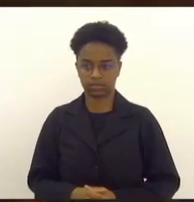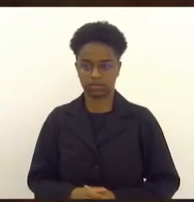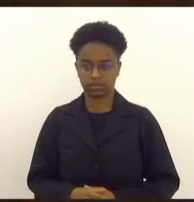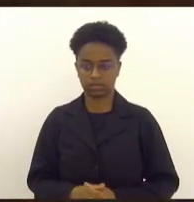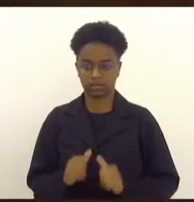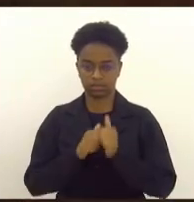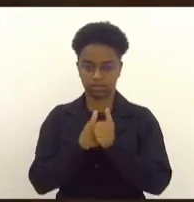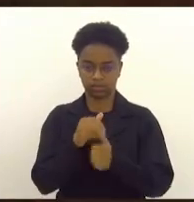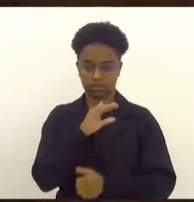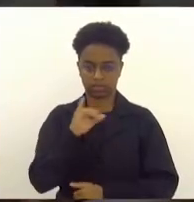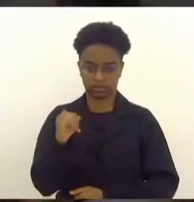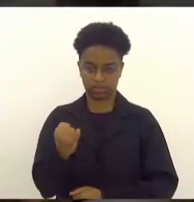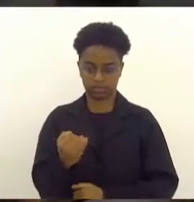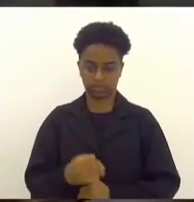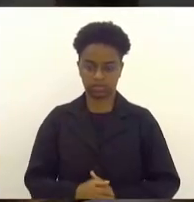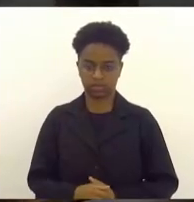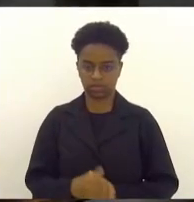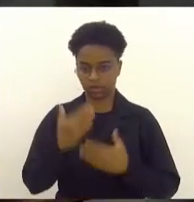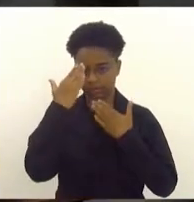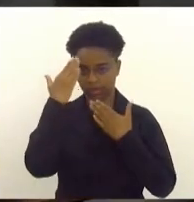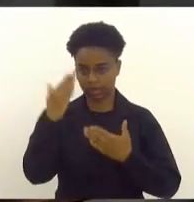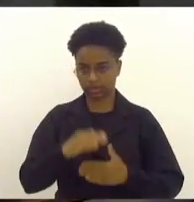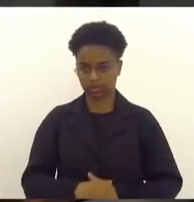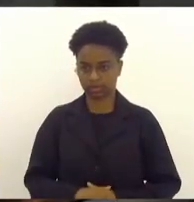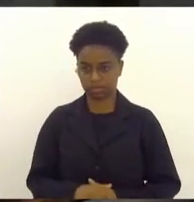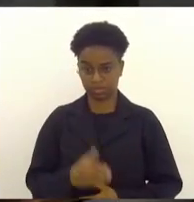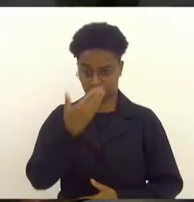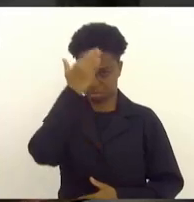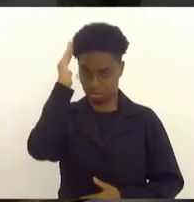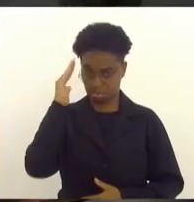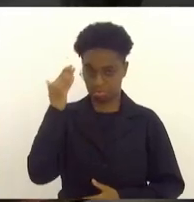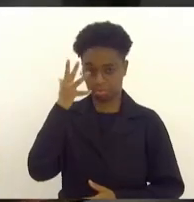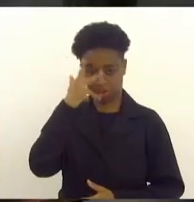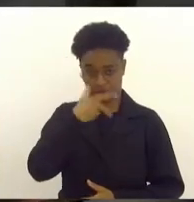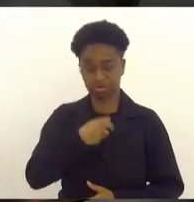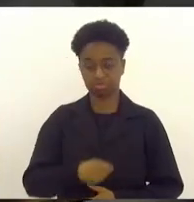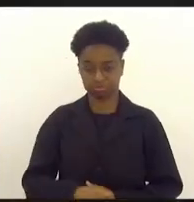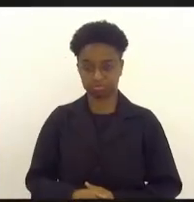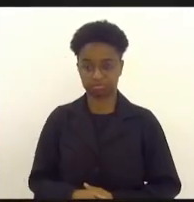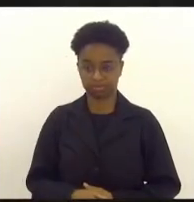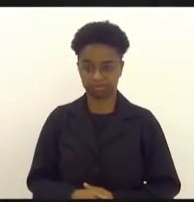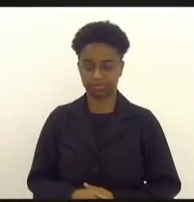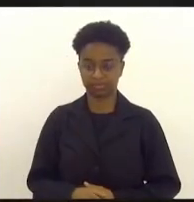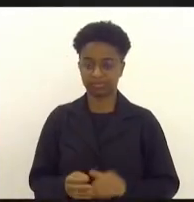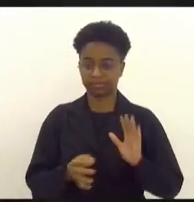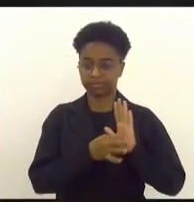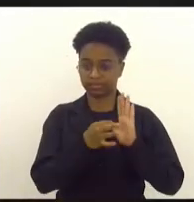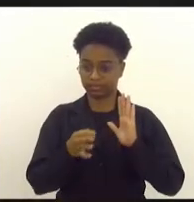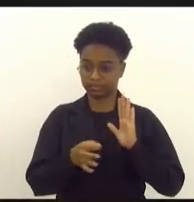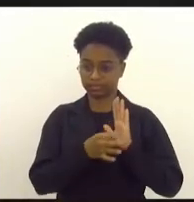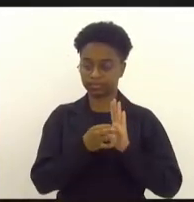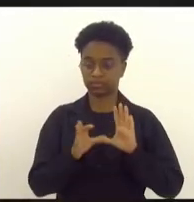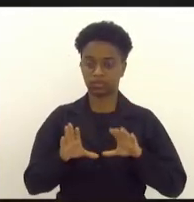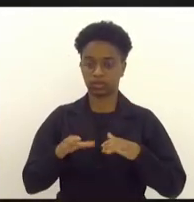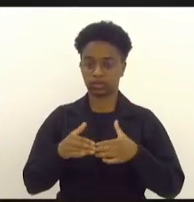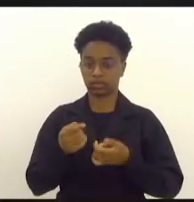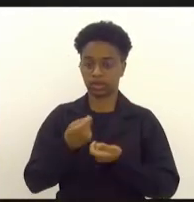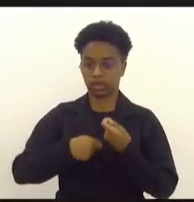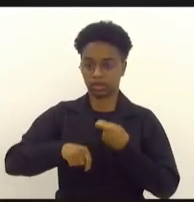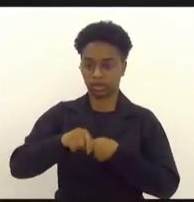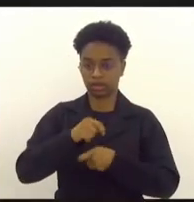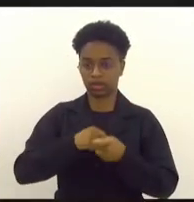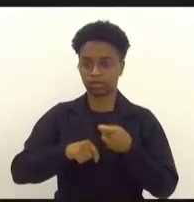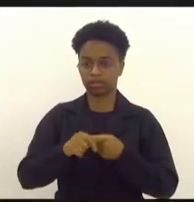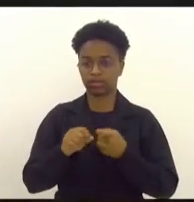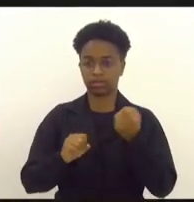seu presidente Obrigado Jorge cabelo bonito hein Jorge para emitir parecer pela comissão de Economia